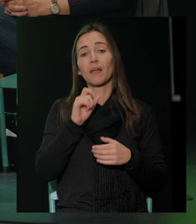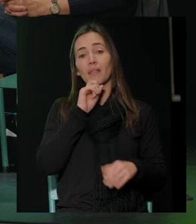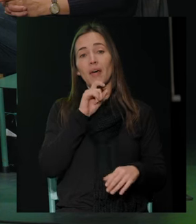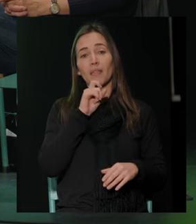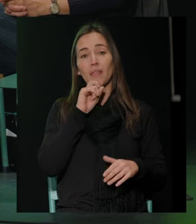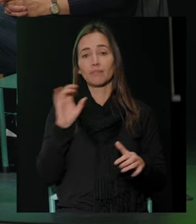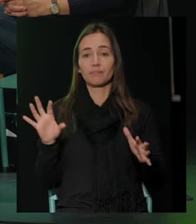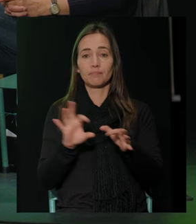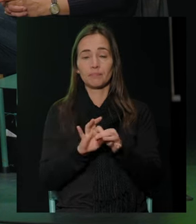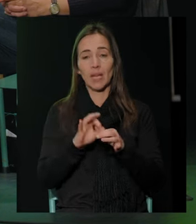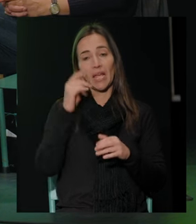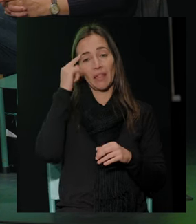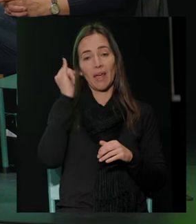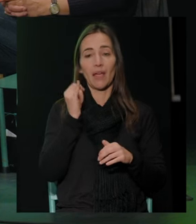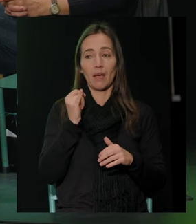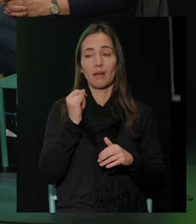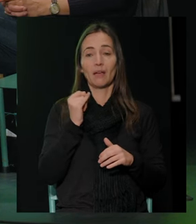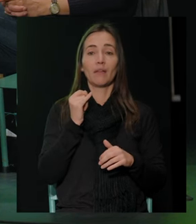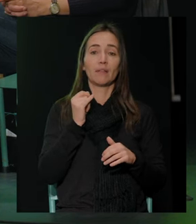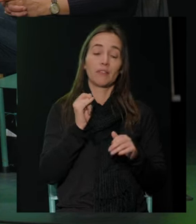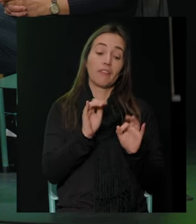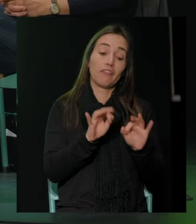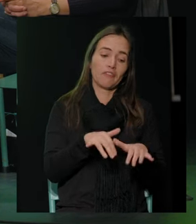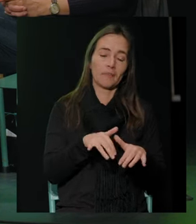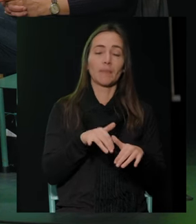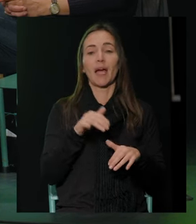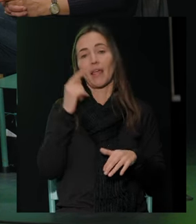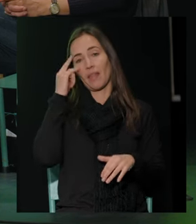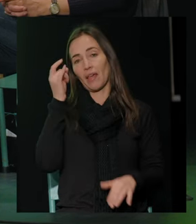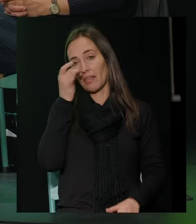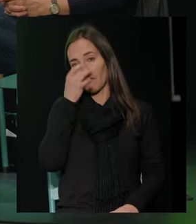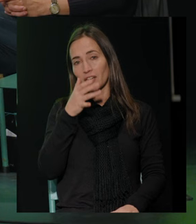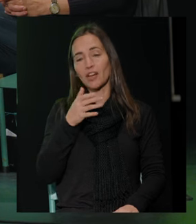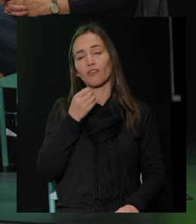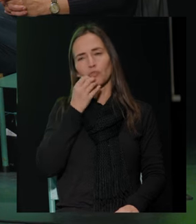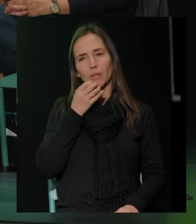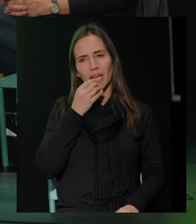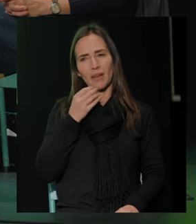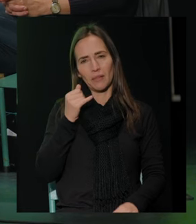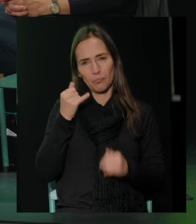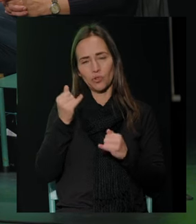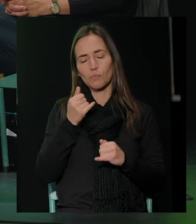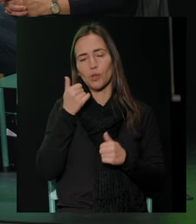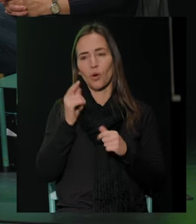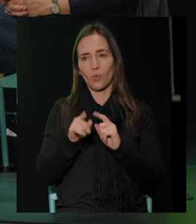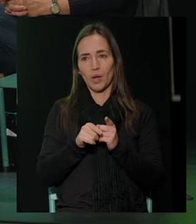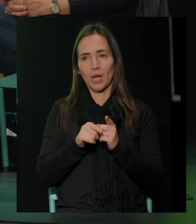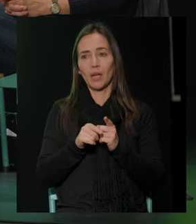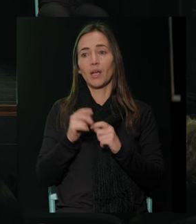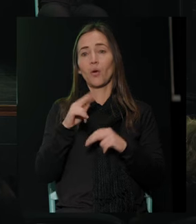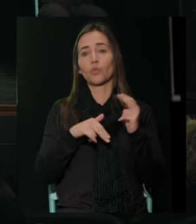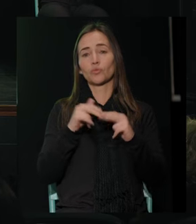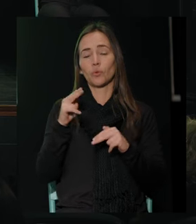Então, aliar esta ideia de finitude e de fragilidade, e já detalho um pouco o que quer dizer por fragilidade, e com isso construir